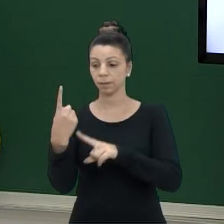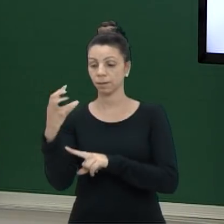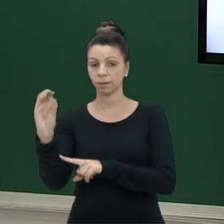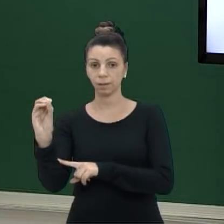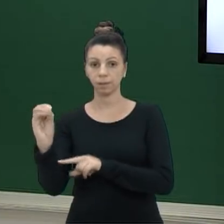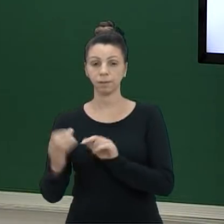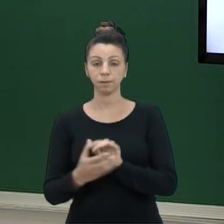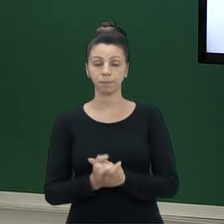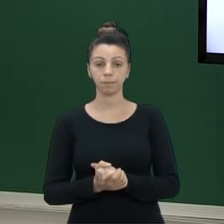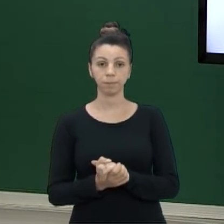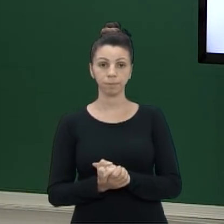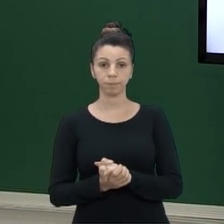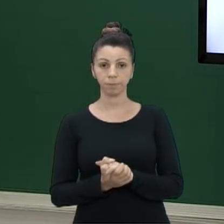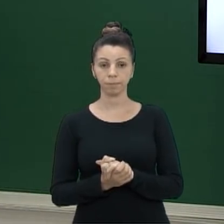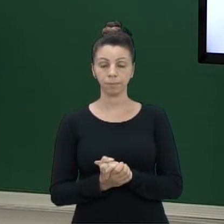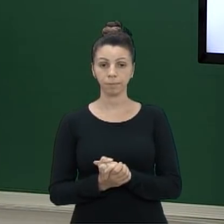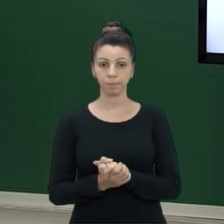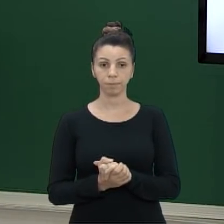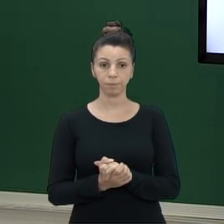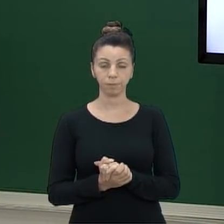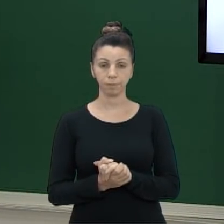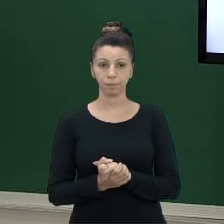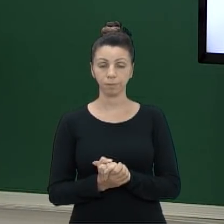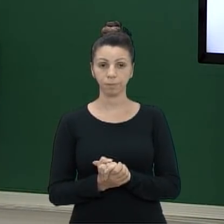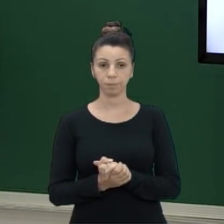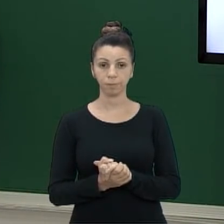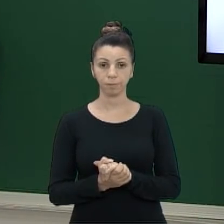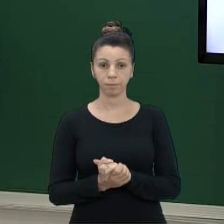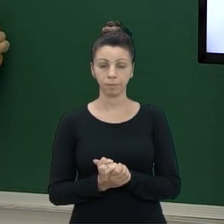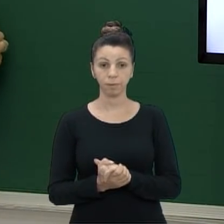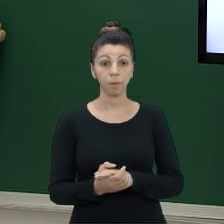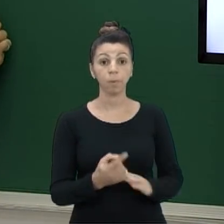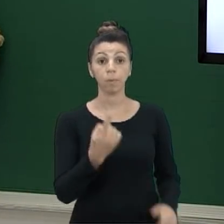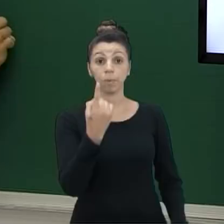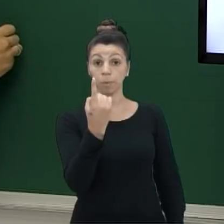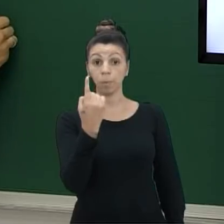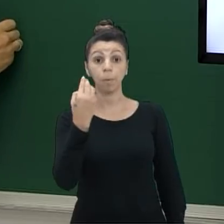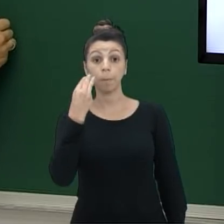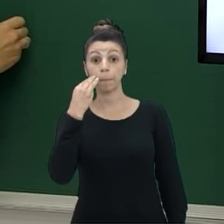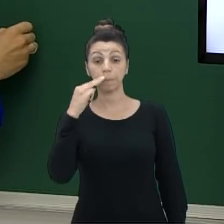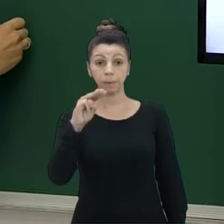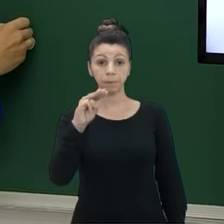a gente vai ter o nosso 1 milhão. Então, a gente vai ter 1